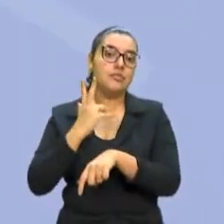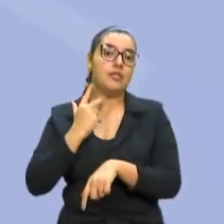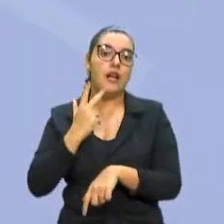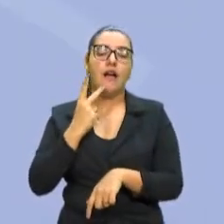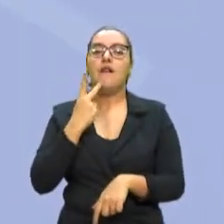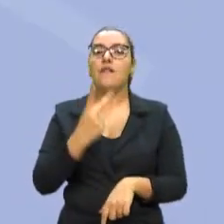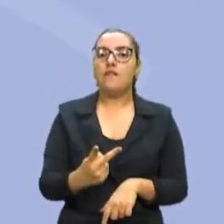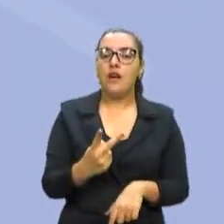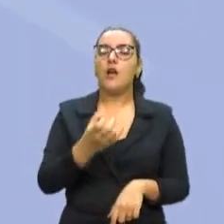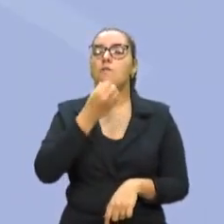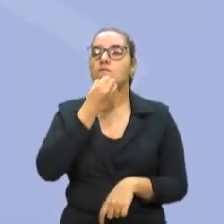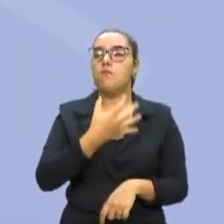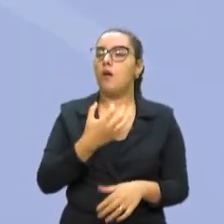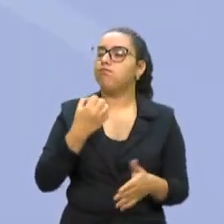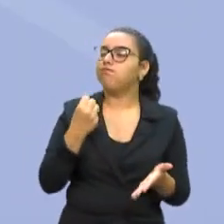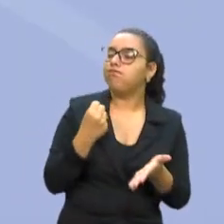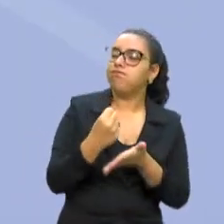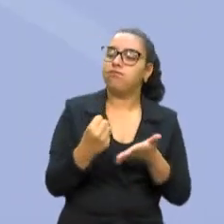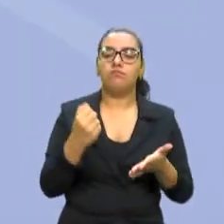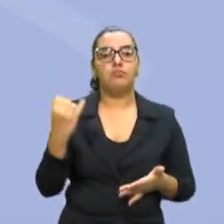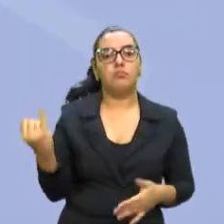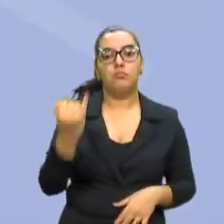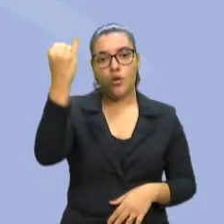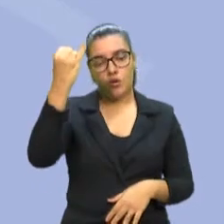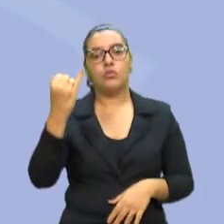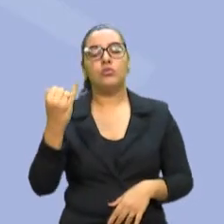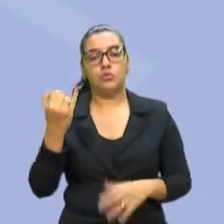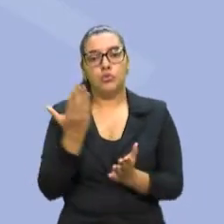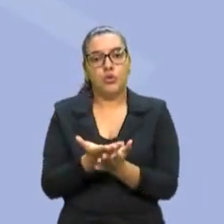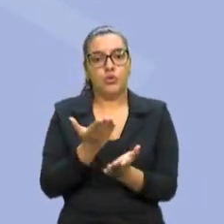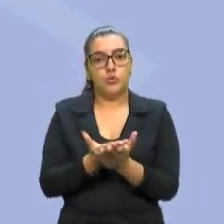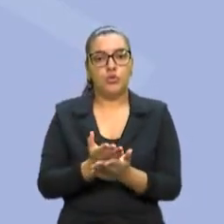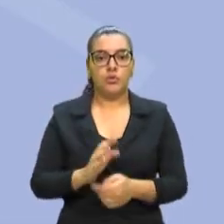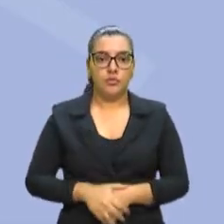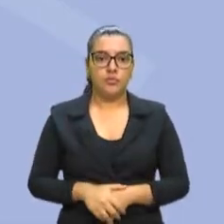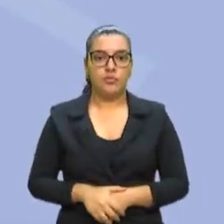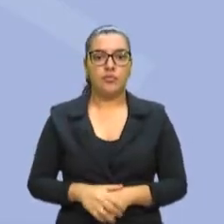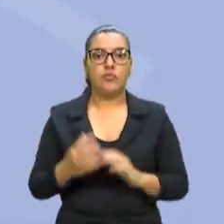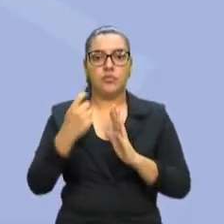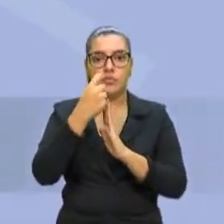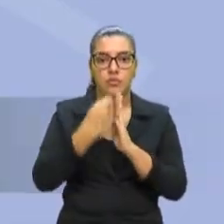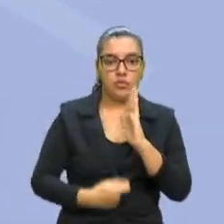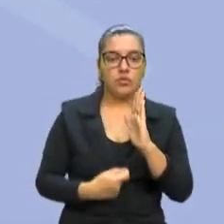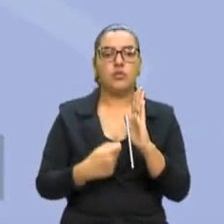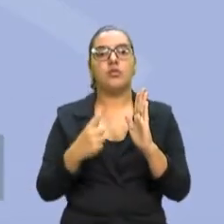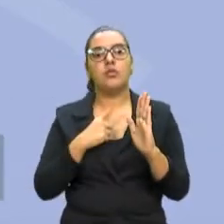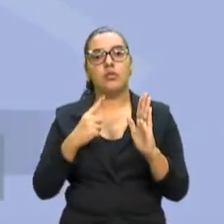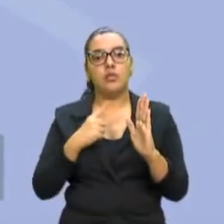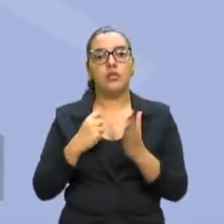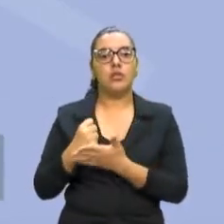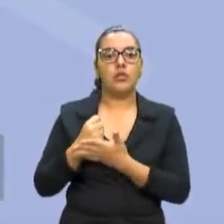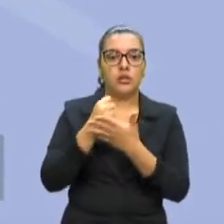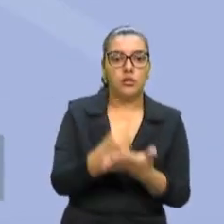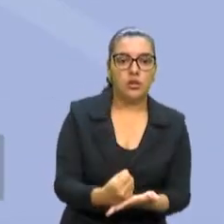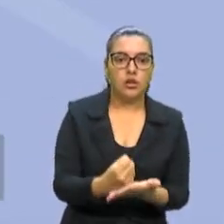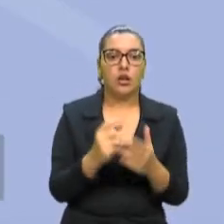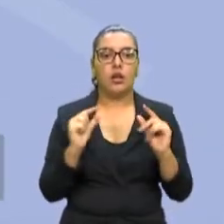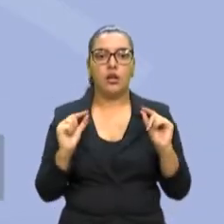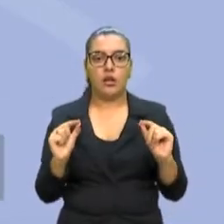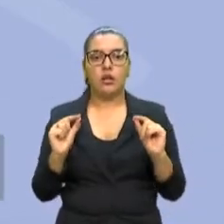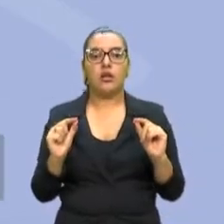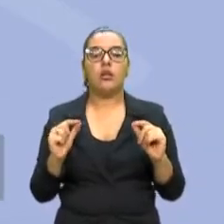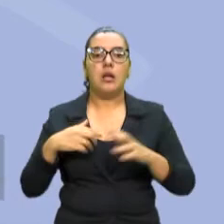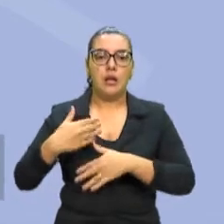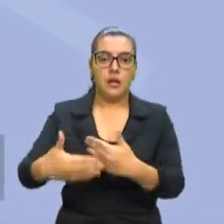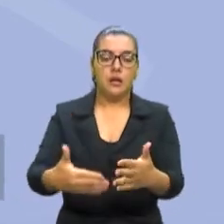sido fundamental para o aprimoramento dos estudos. A redação do Alcance vem contribuindo bastante nesse processo